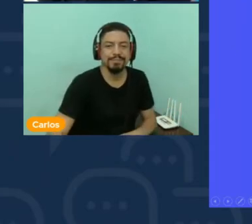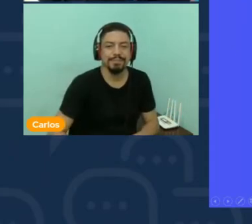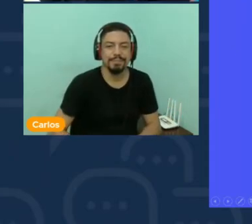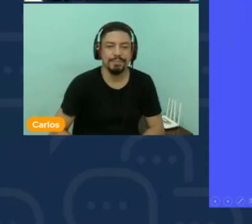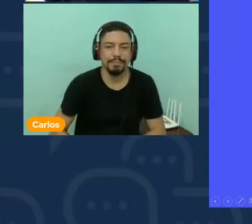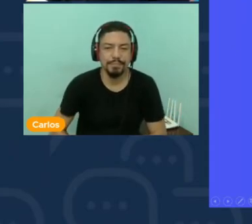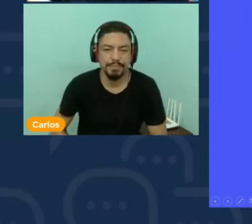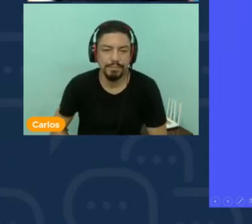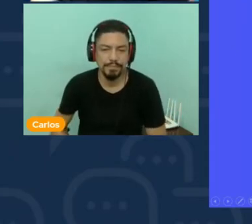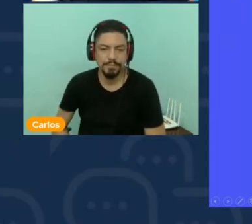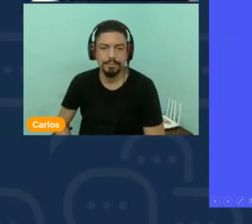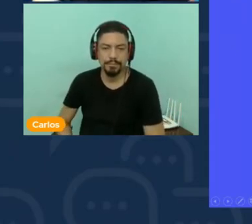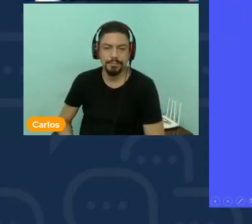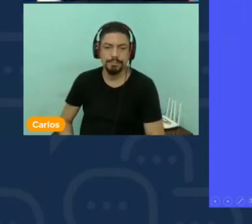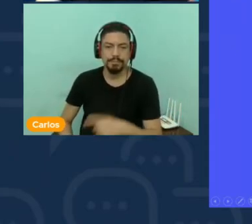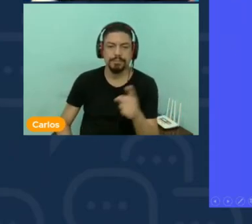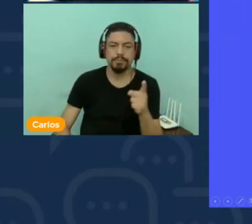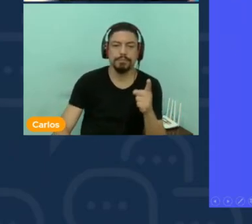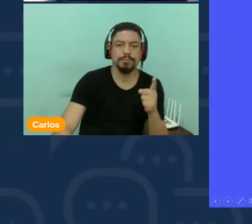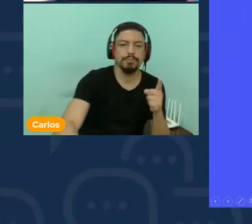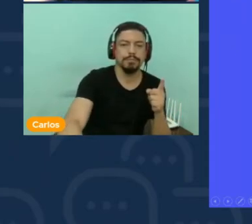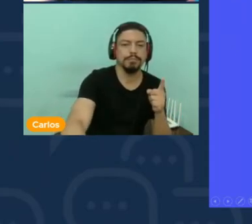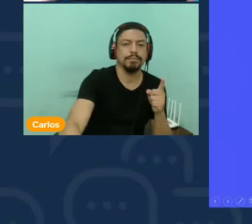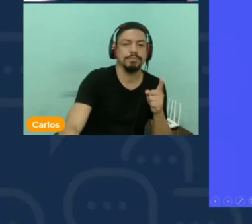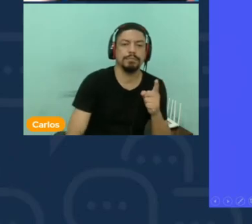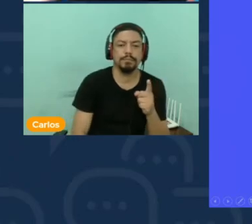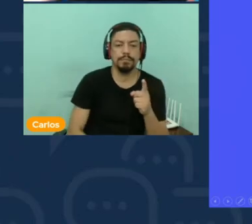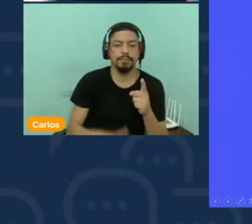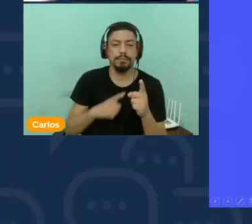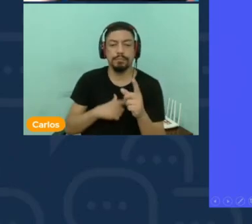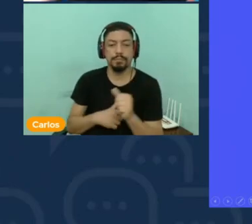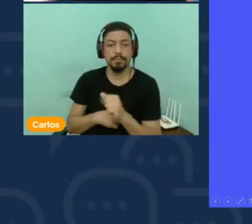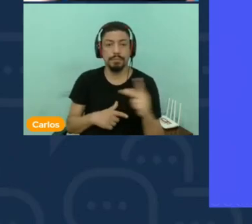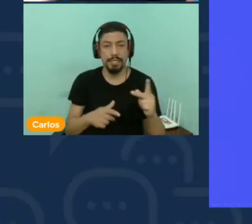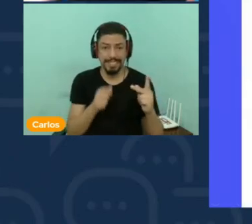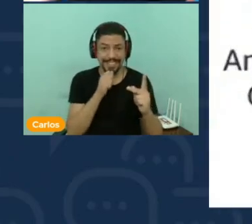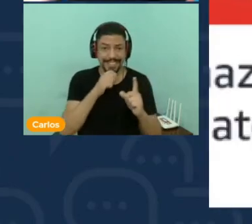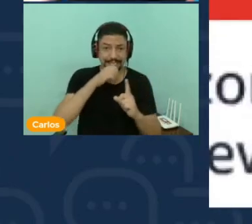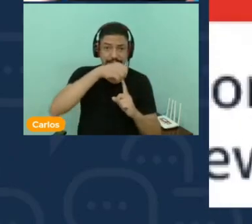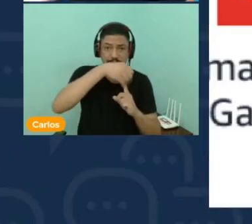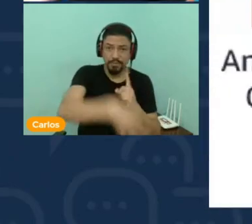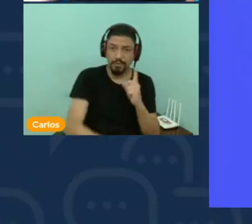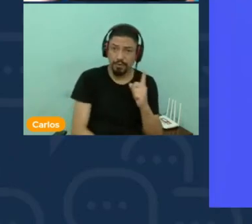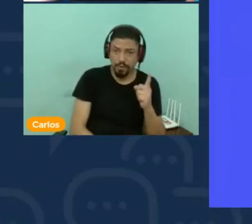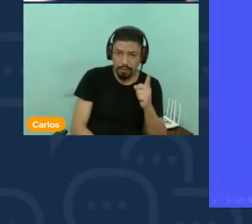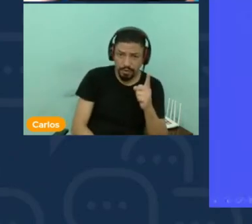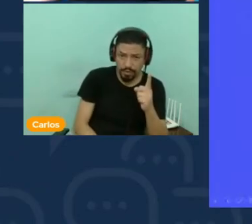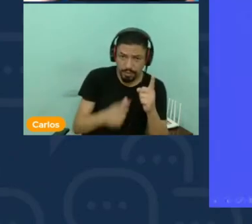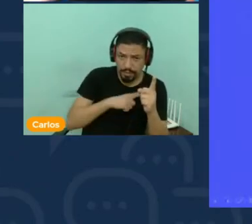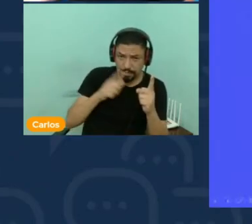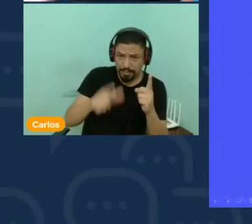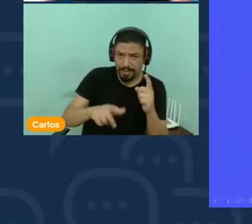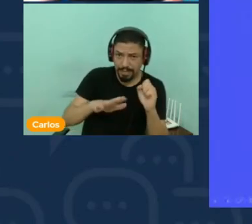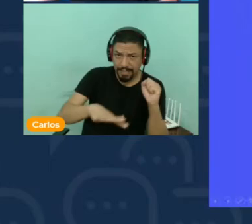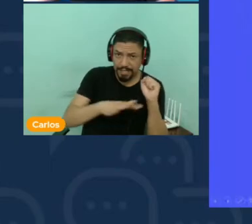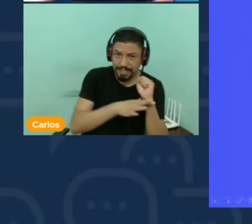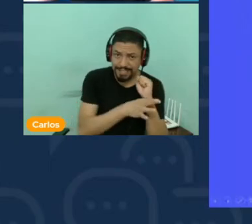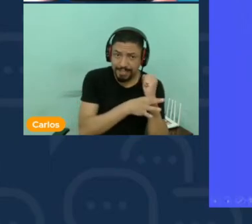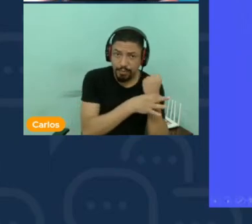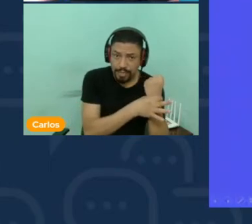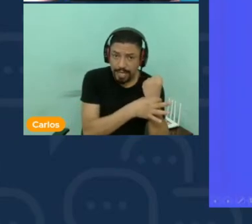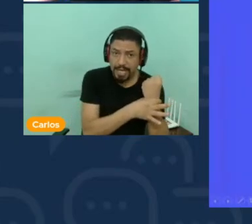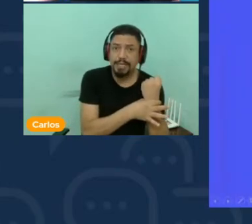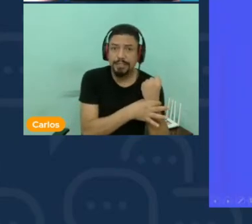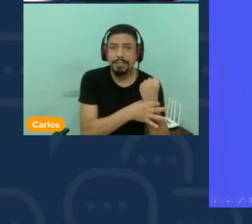Além disso, né, além de aplicações ou arquiteturas serverless, além de toda a parte de segurança, a